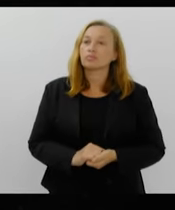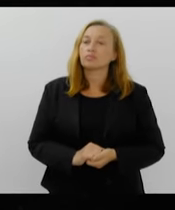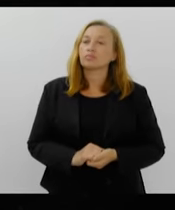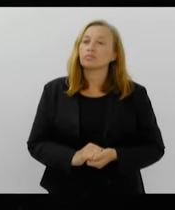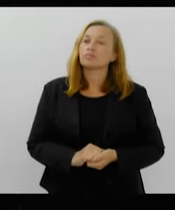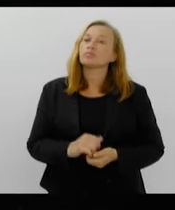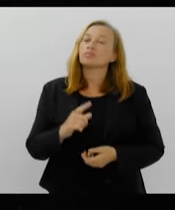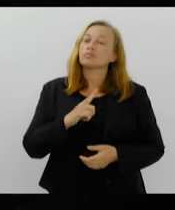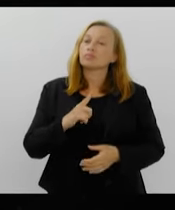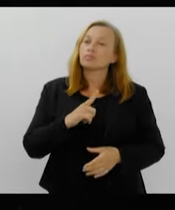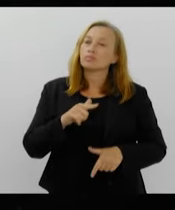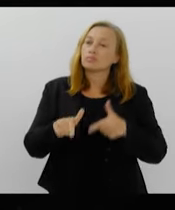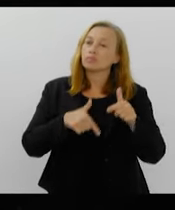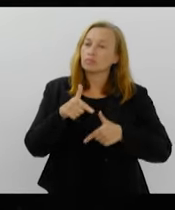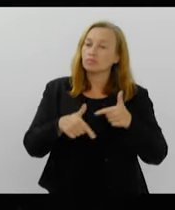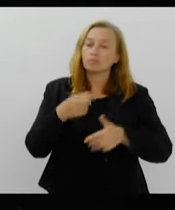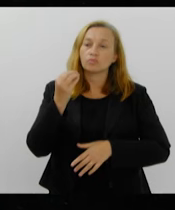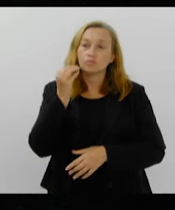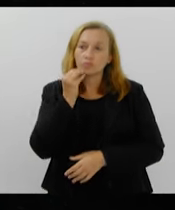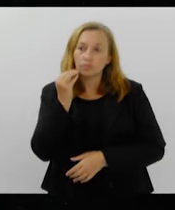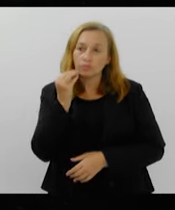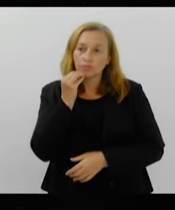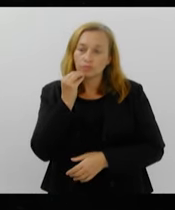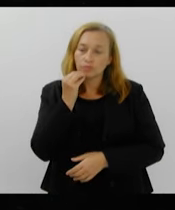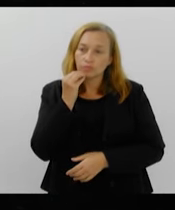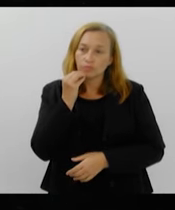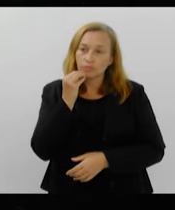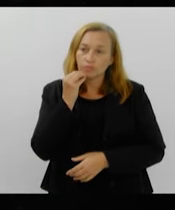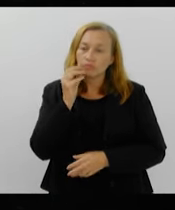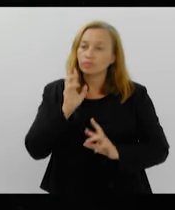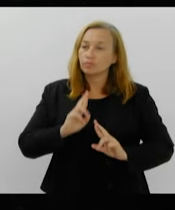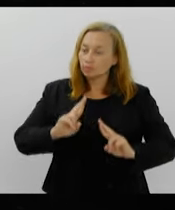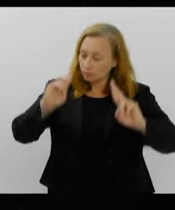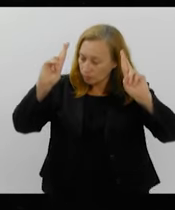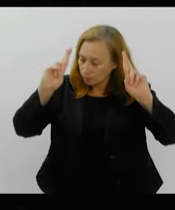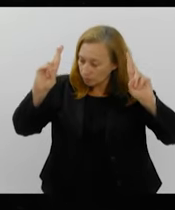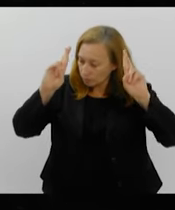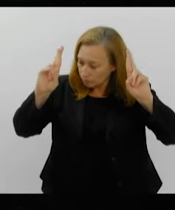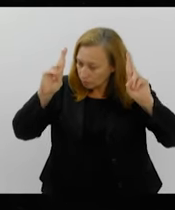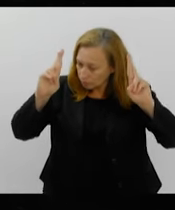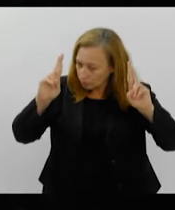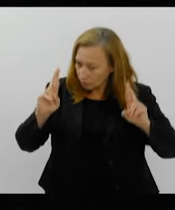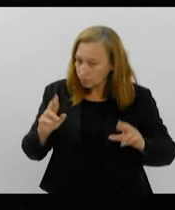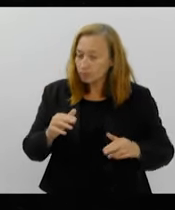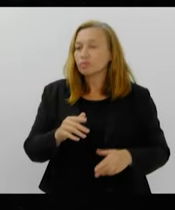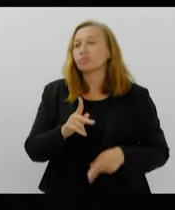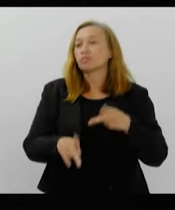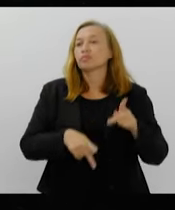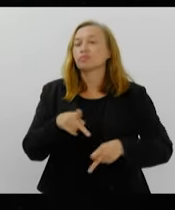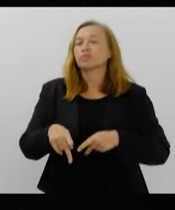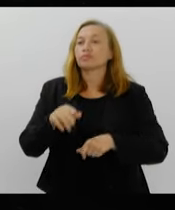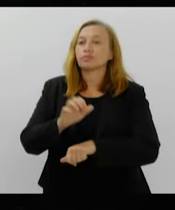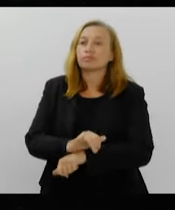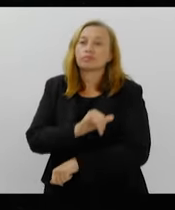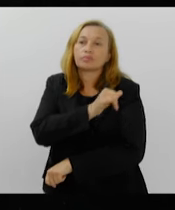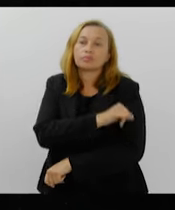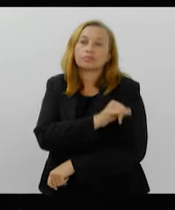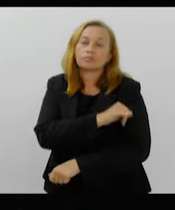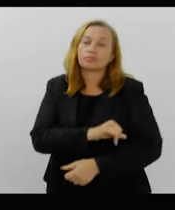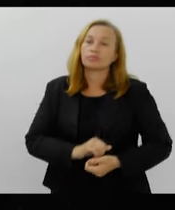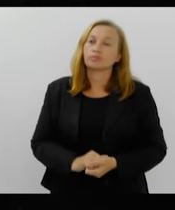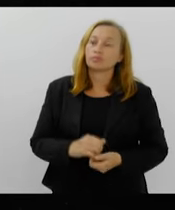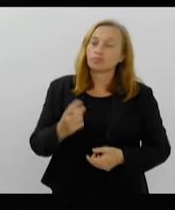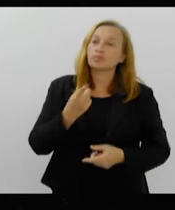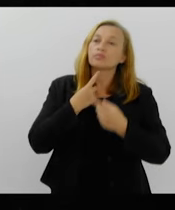gerar emprego oportunidade e esperança para o povo do Estado do Rio de Janeiro esse é o